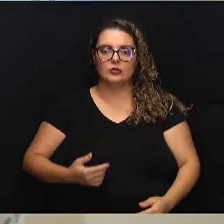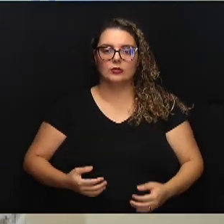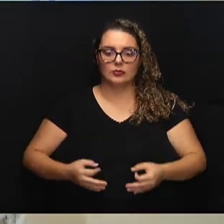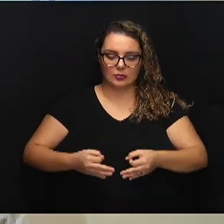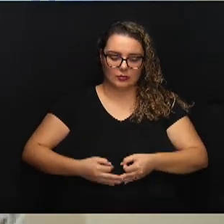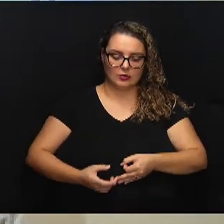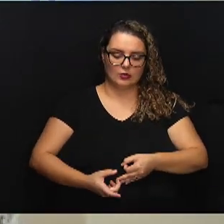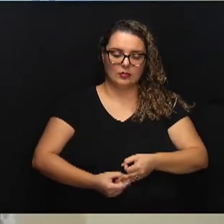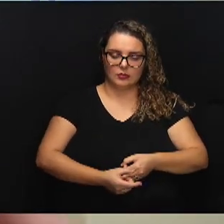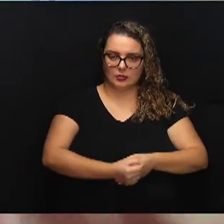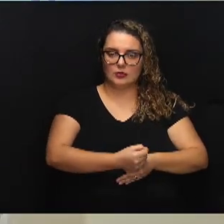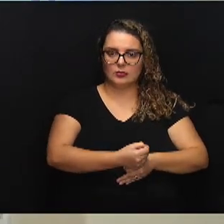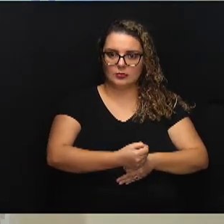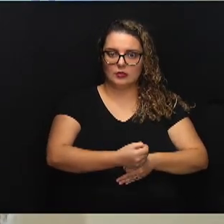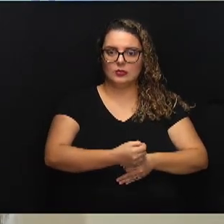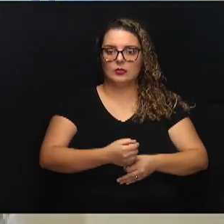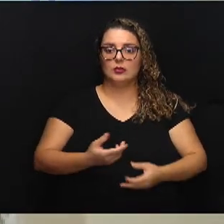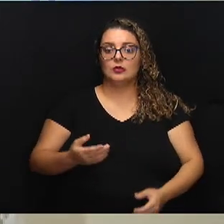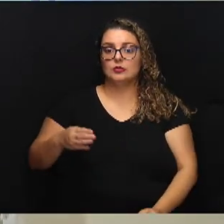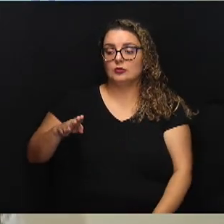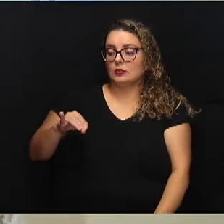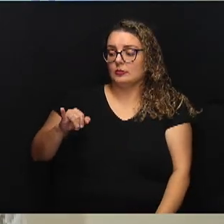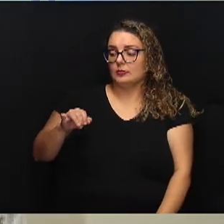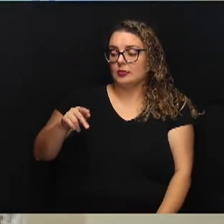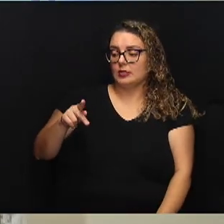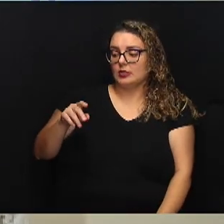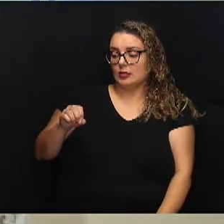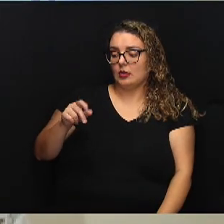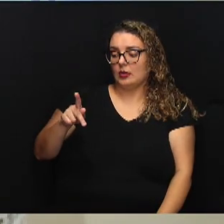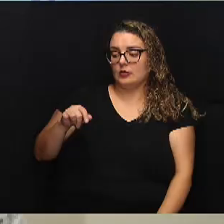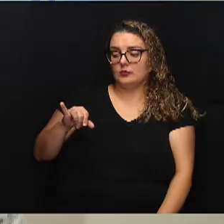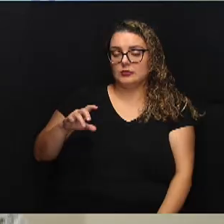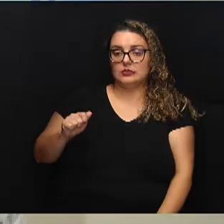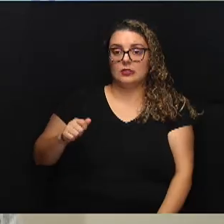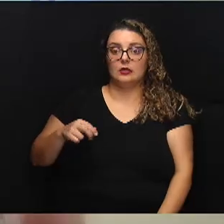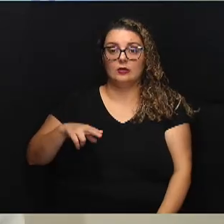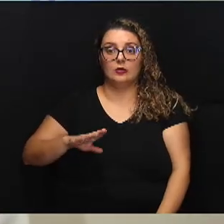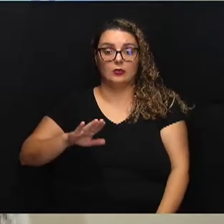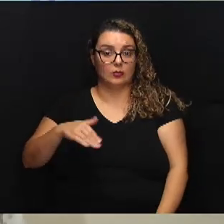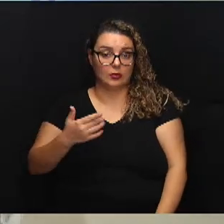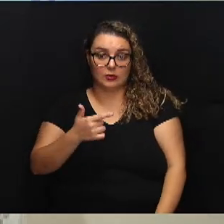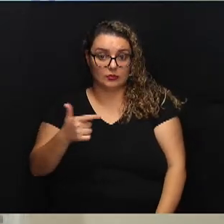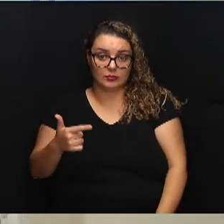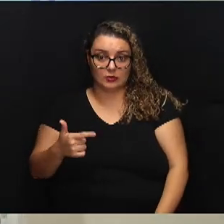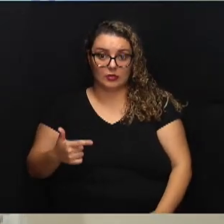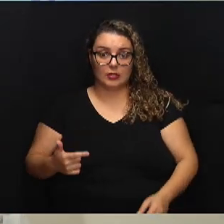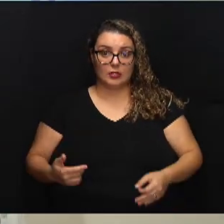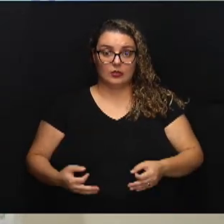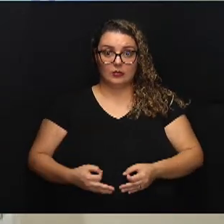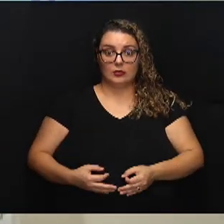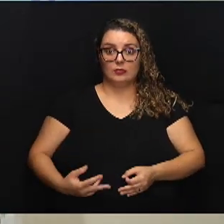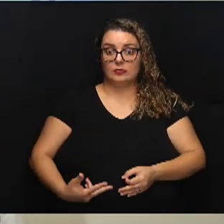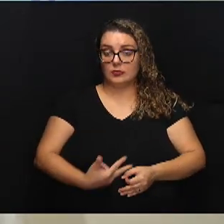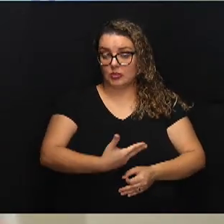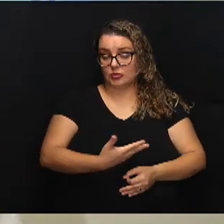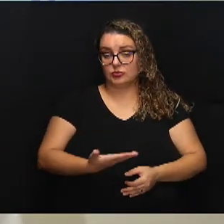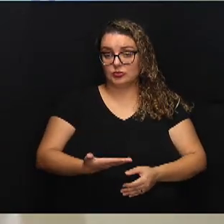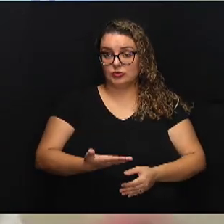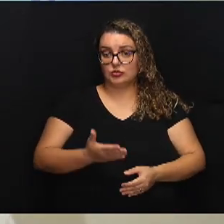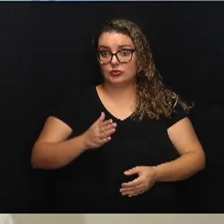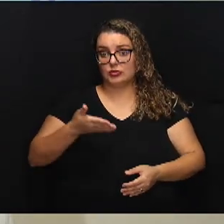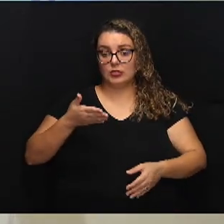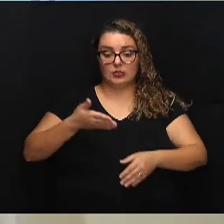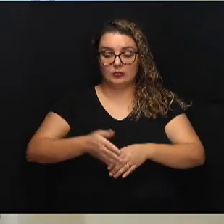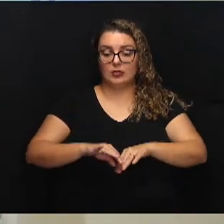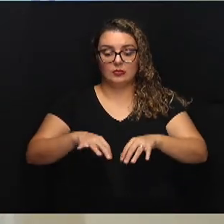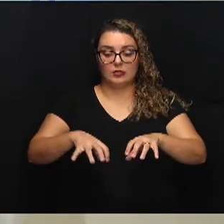ovário através de uma biópsia. Quando não é passível de se realizar uma cirurgia já de cara, né, ou seja, já entrar